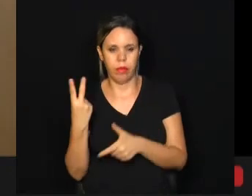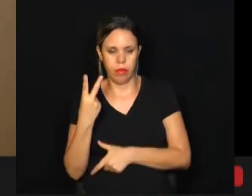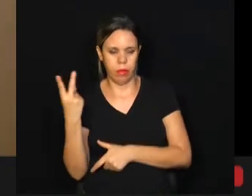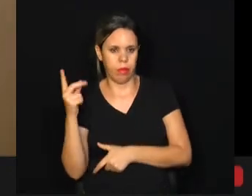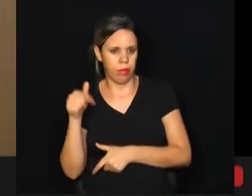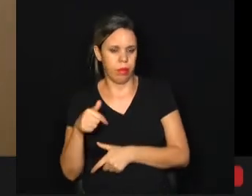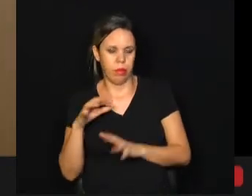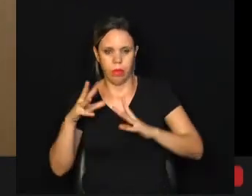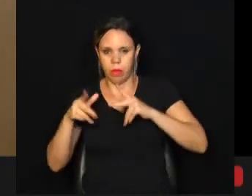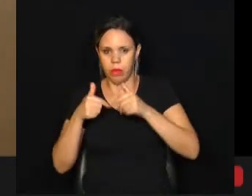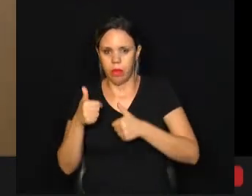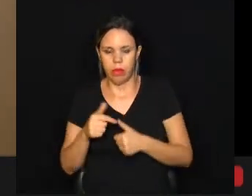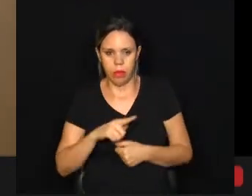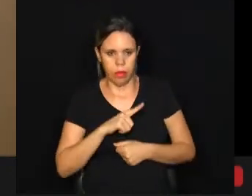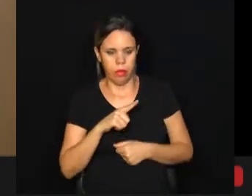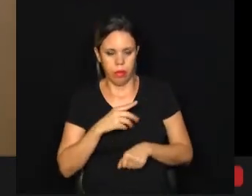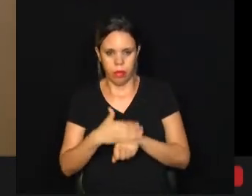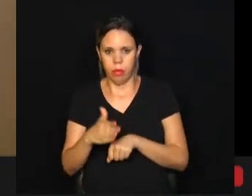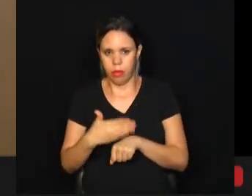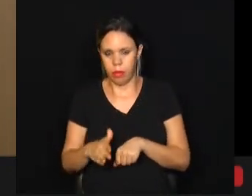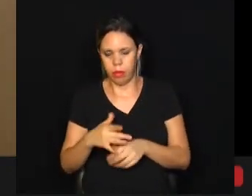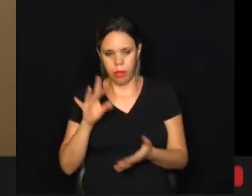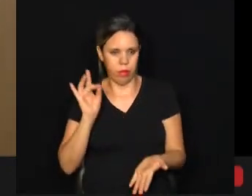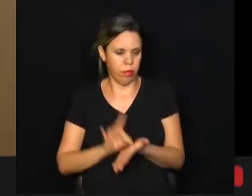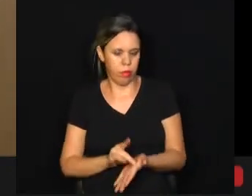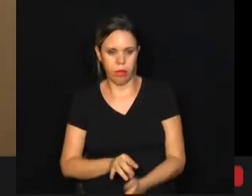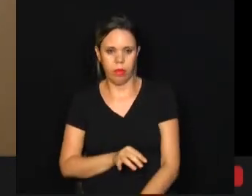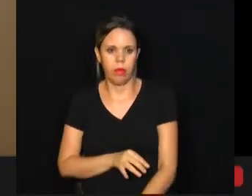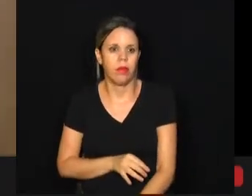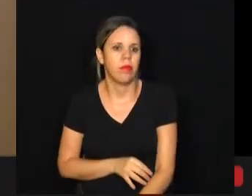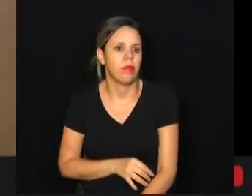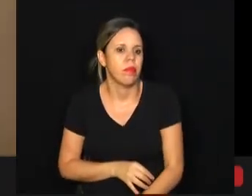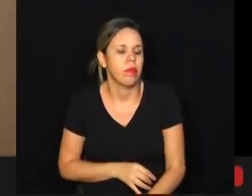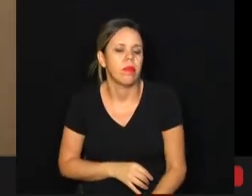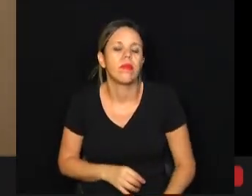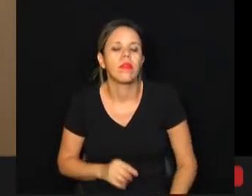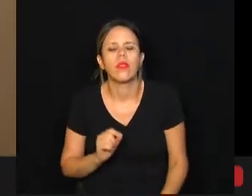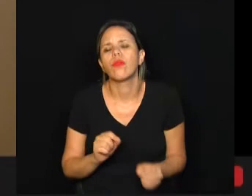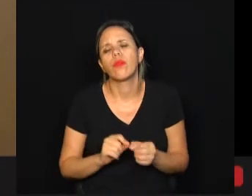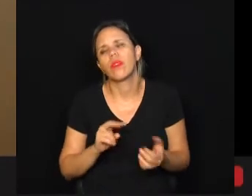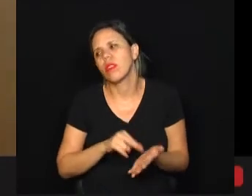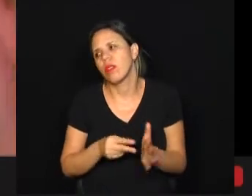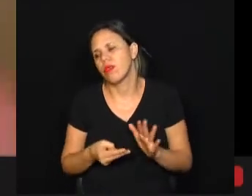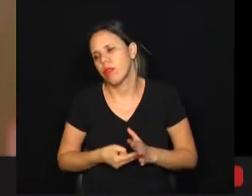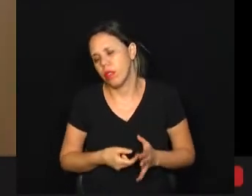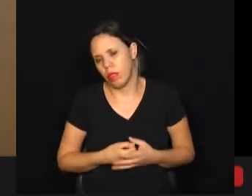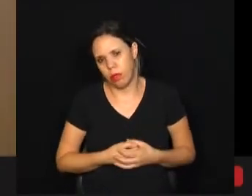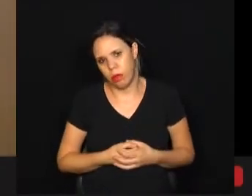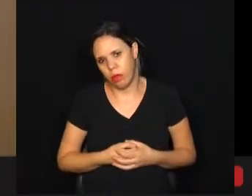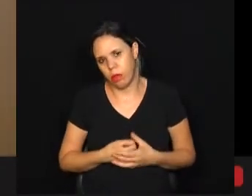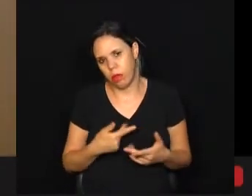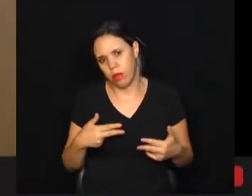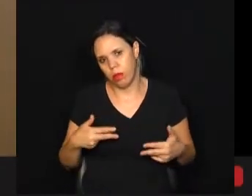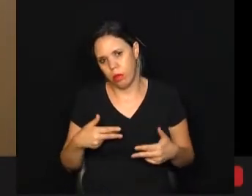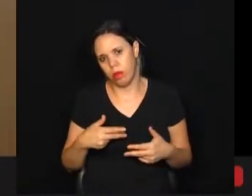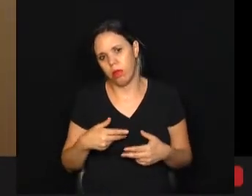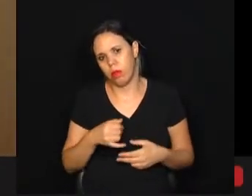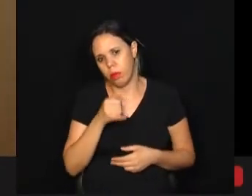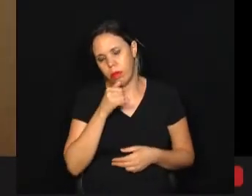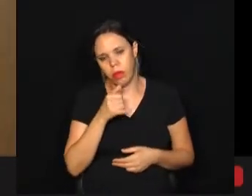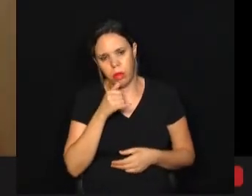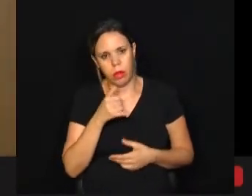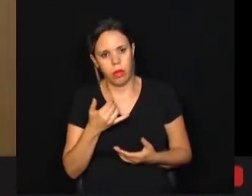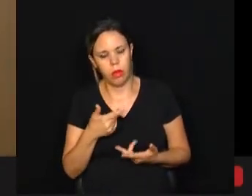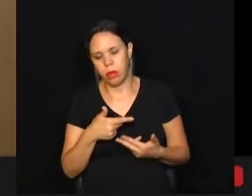que tudo aquilo que tem praticidade e eficiência. E o que tem praticidade e eficiência? As coisas. Né?